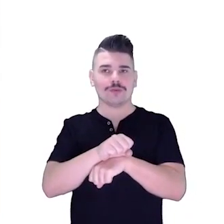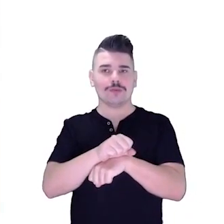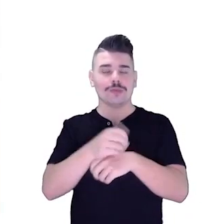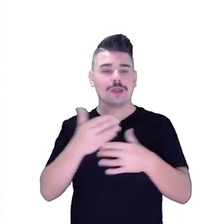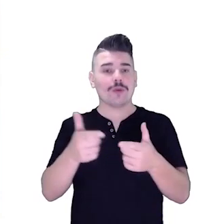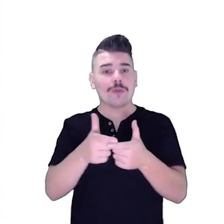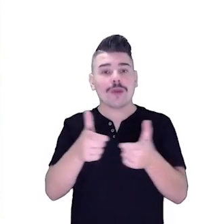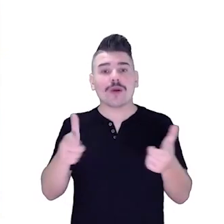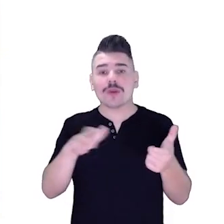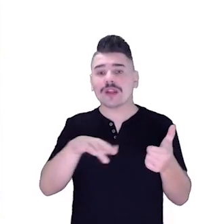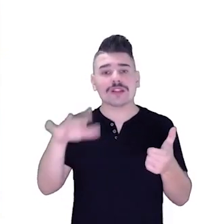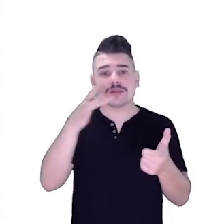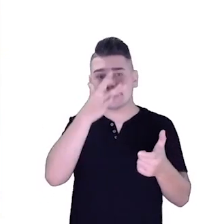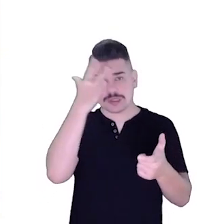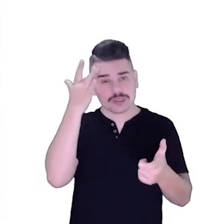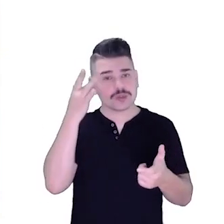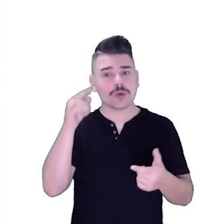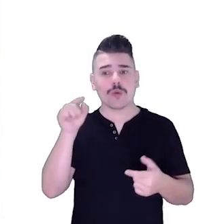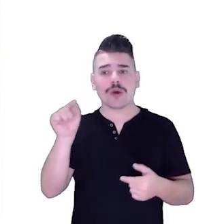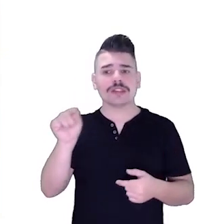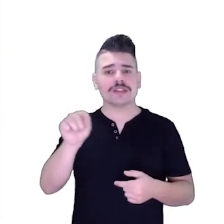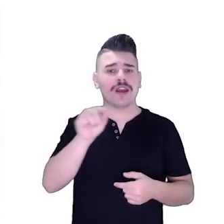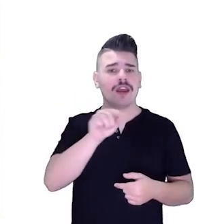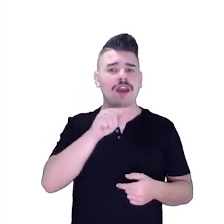muitas dessas pessoas, então, elas estavam